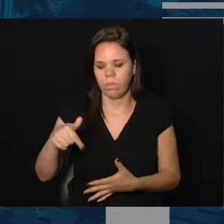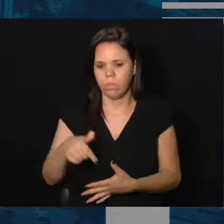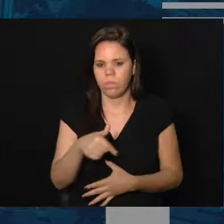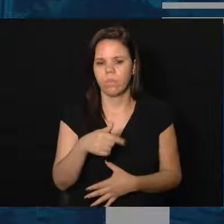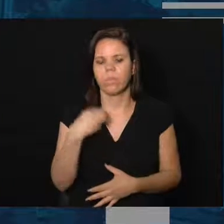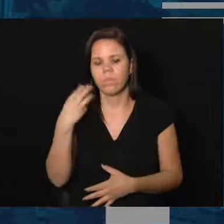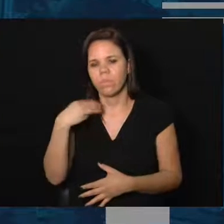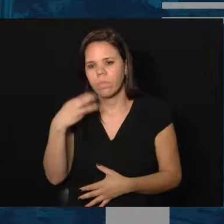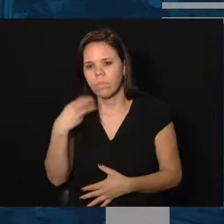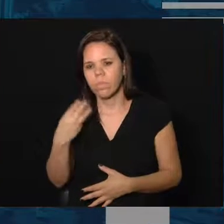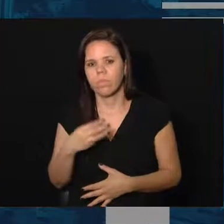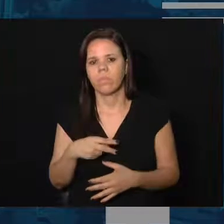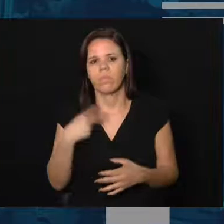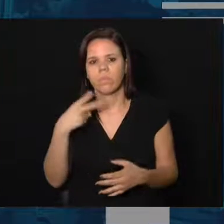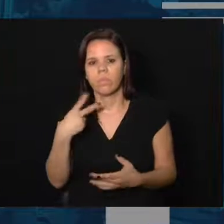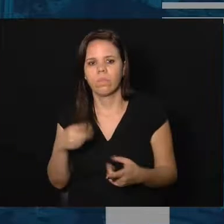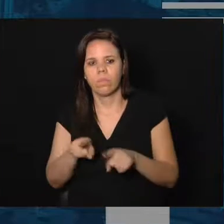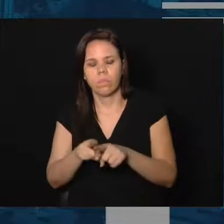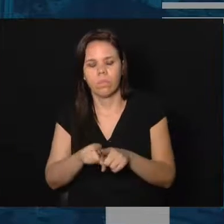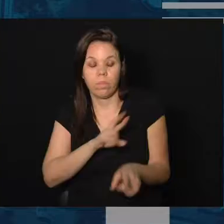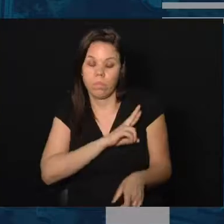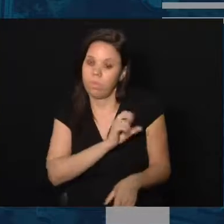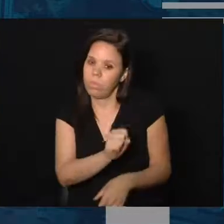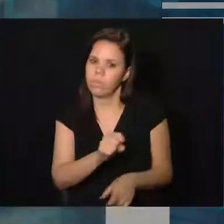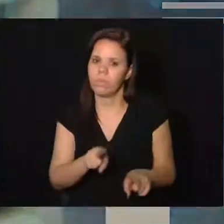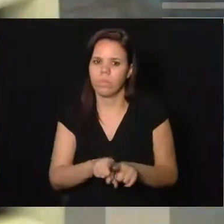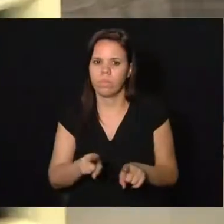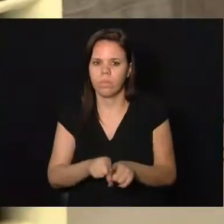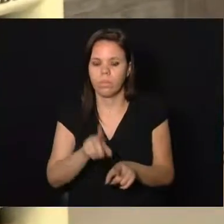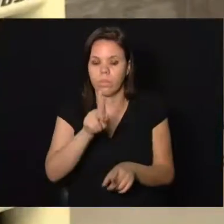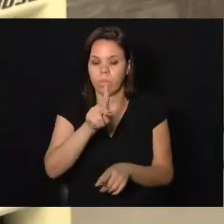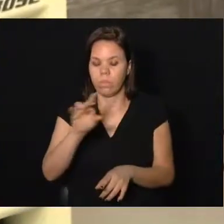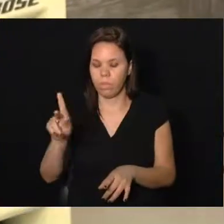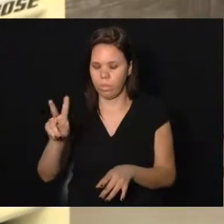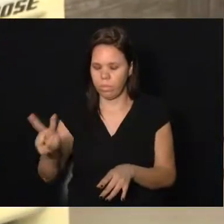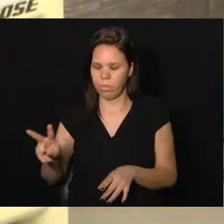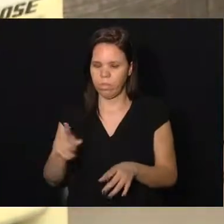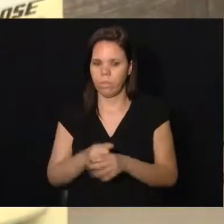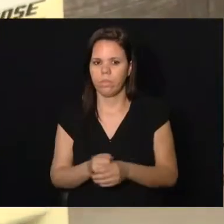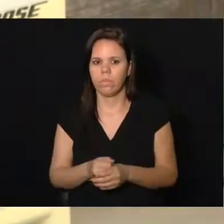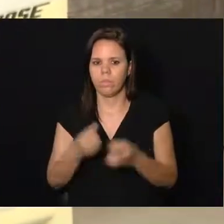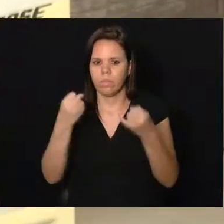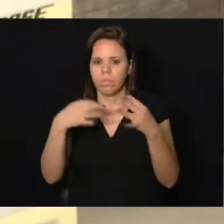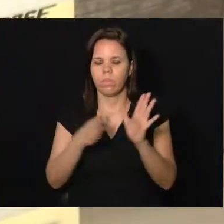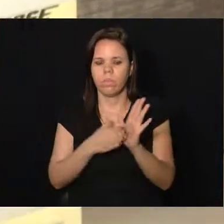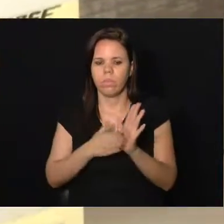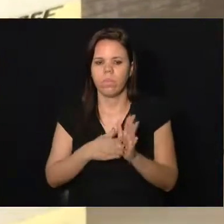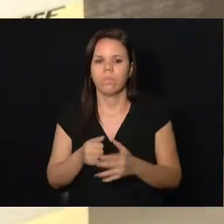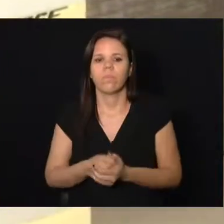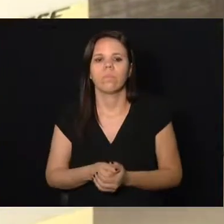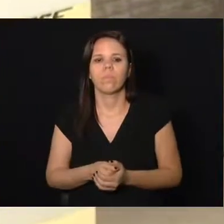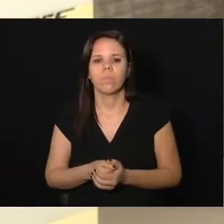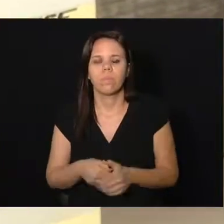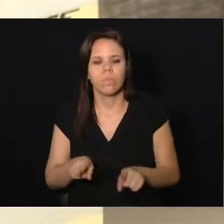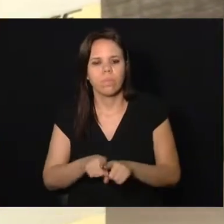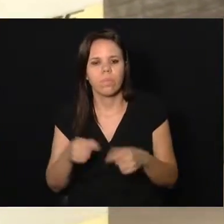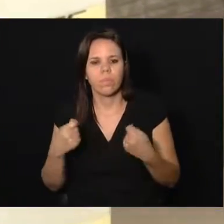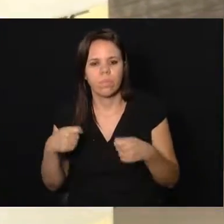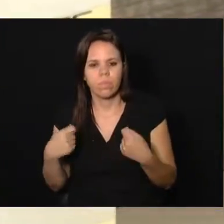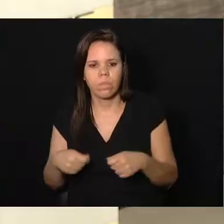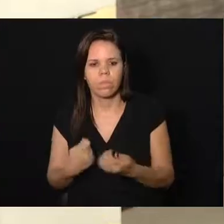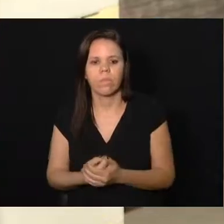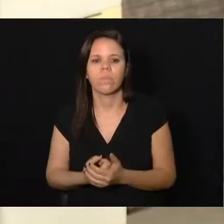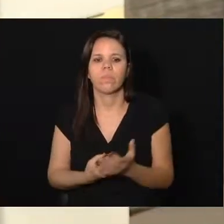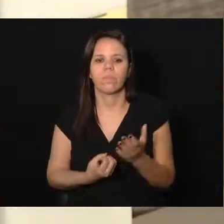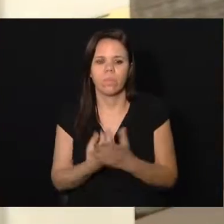o vereador Luiz Rossini, do PV, explica a proposta. Primeiro, é inquestionável a necessidade de criar esses